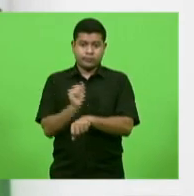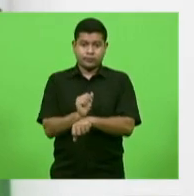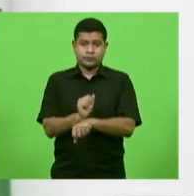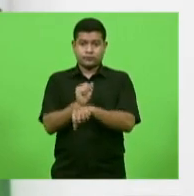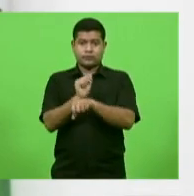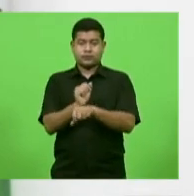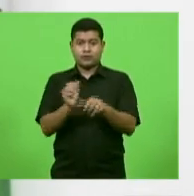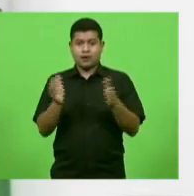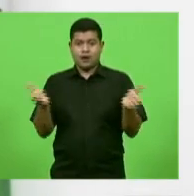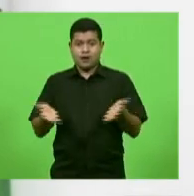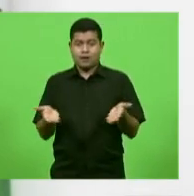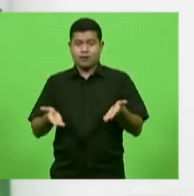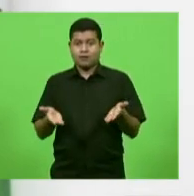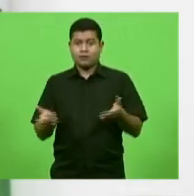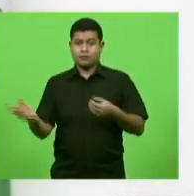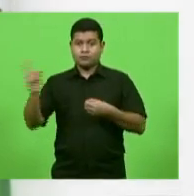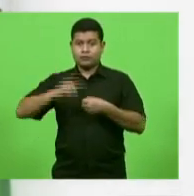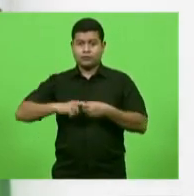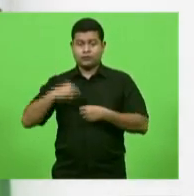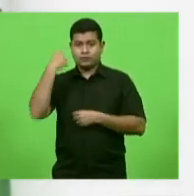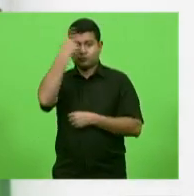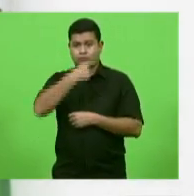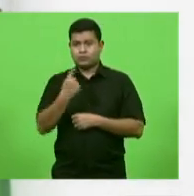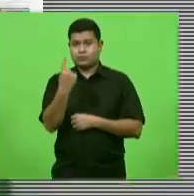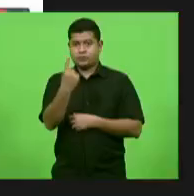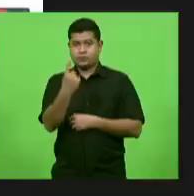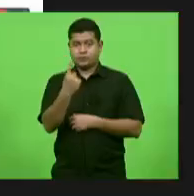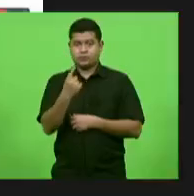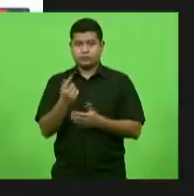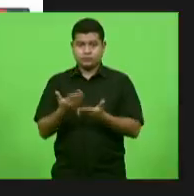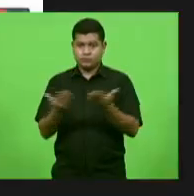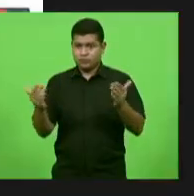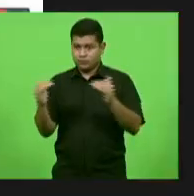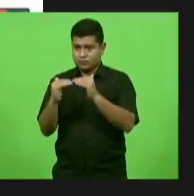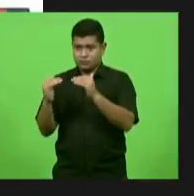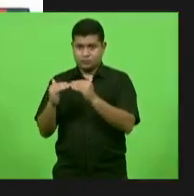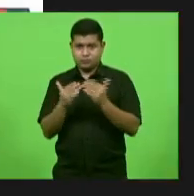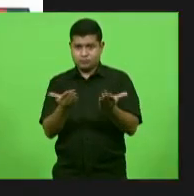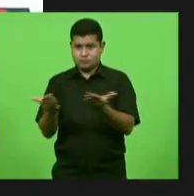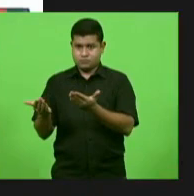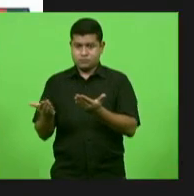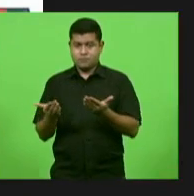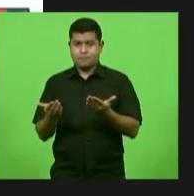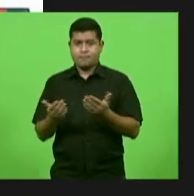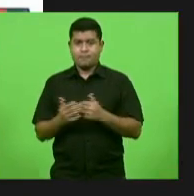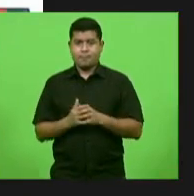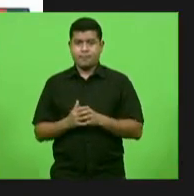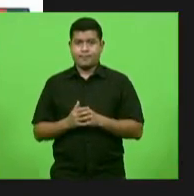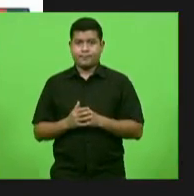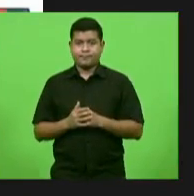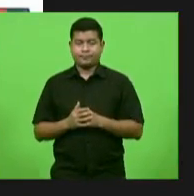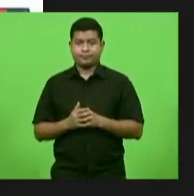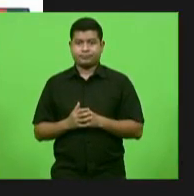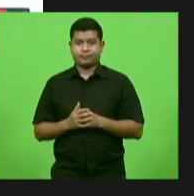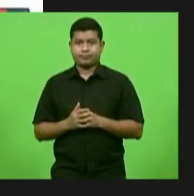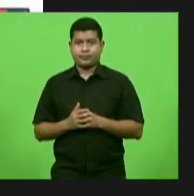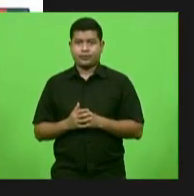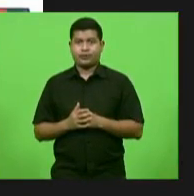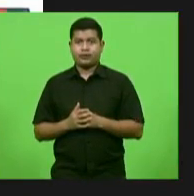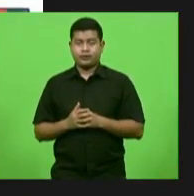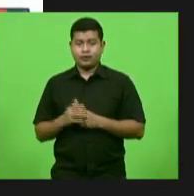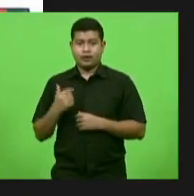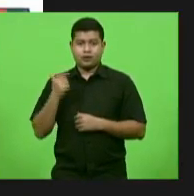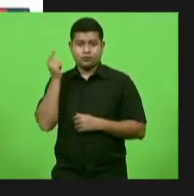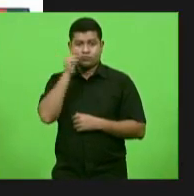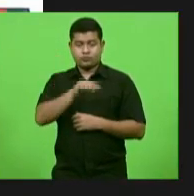e voltarmos em uma hora. Todos concordam com essa providência? De acordo, para um melhor rendimento